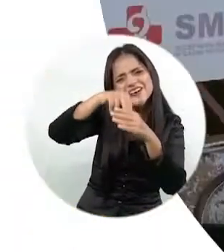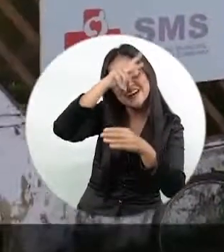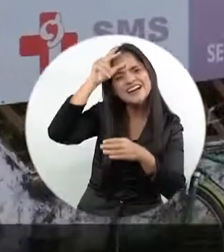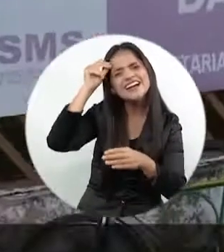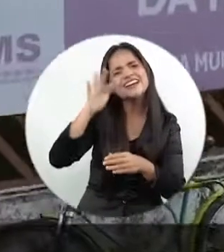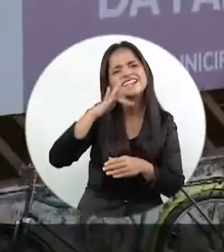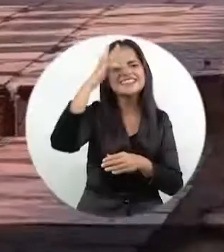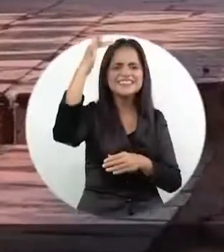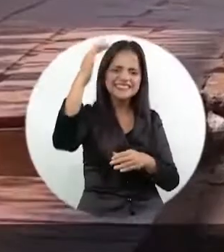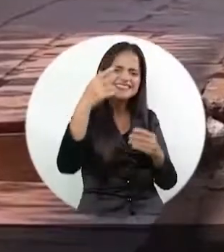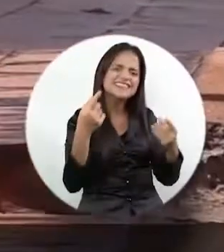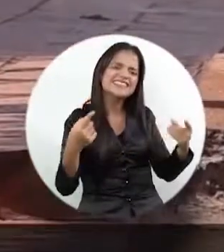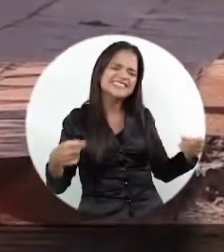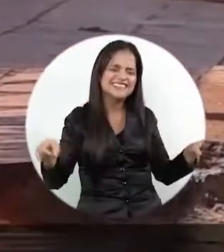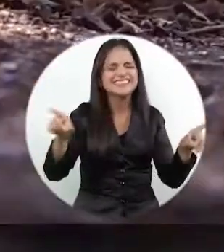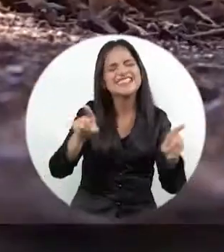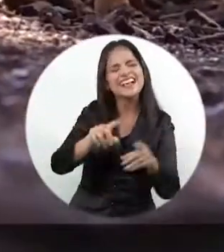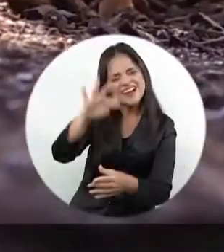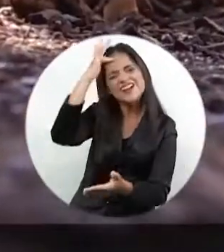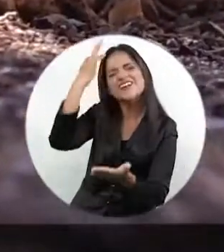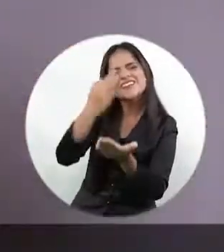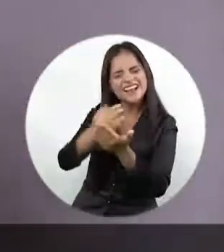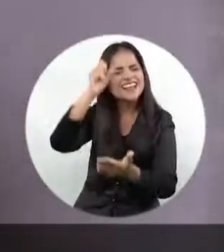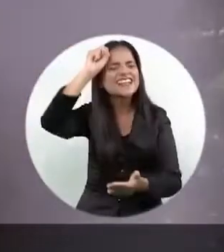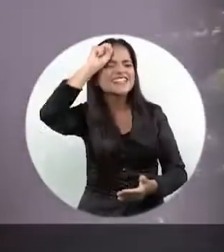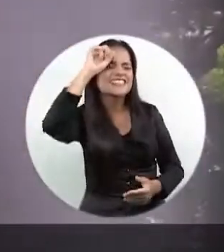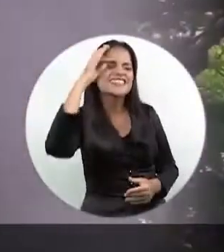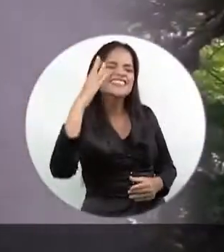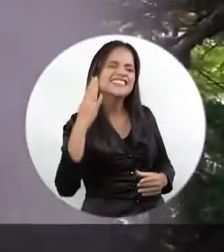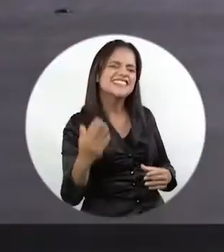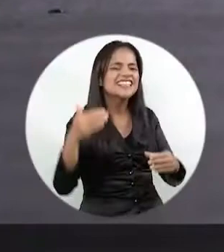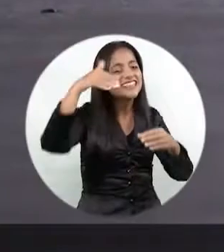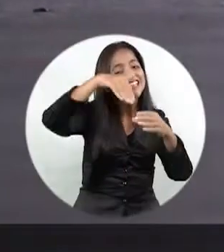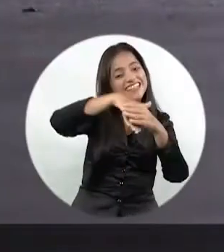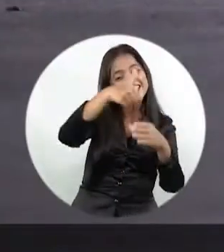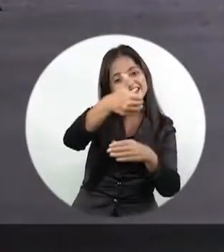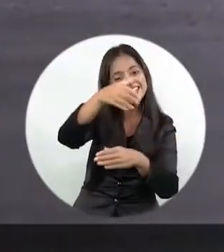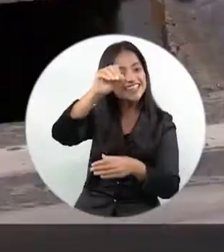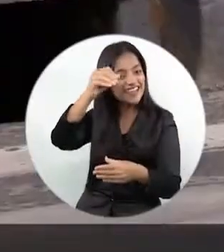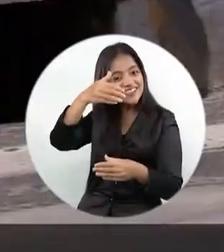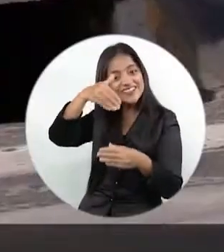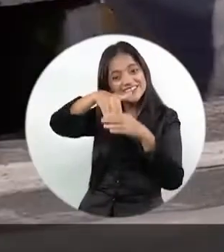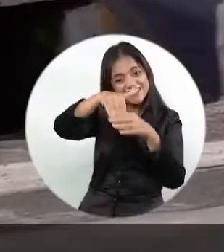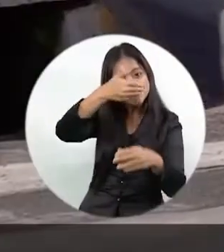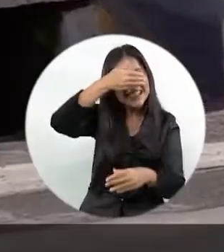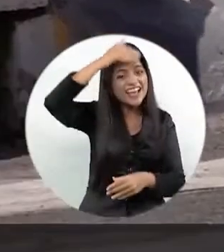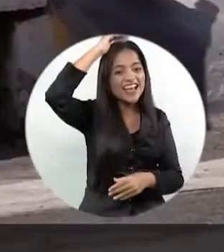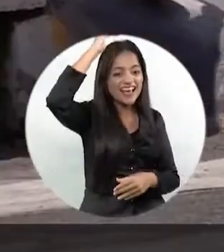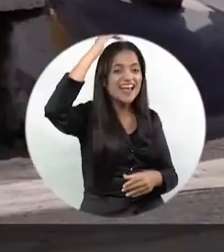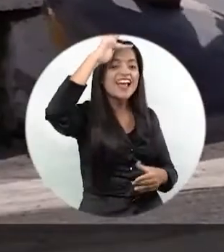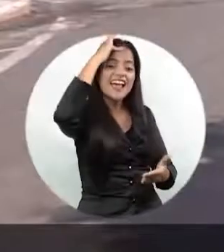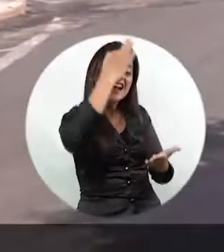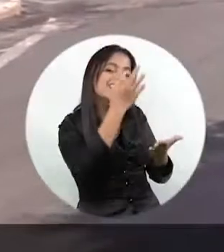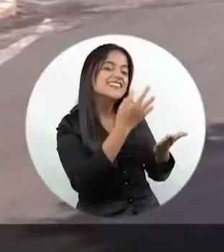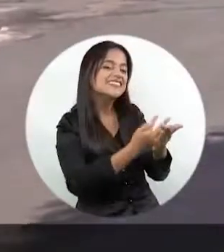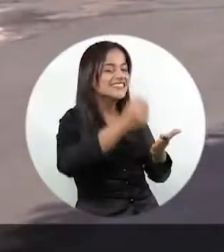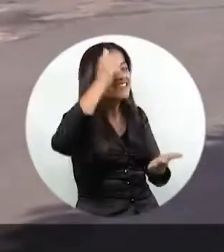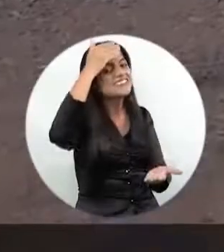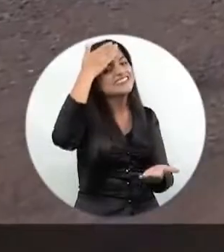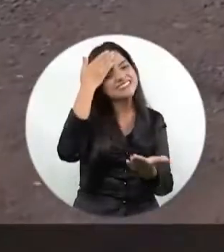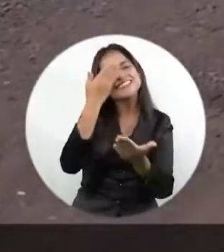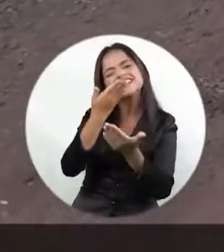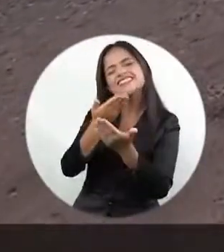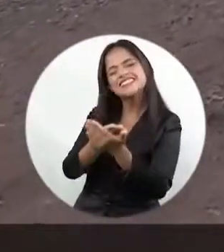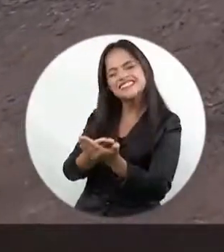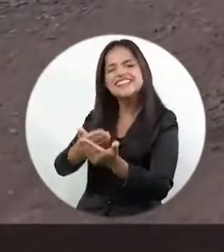Com fé e confiança, voto no 10, voto no Zé. Com fé e esperança, voto no 10,